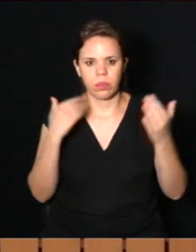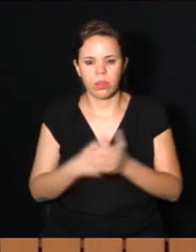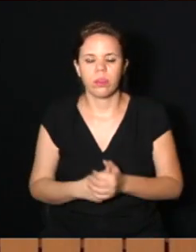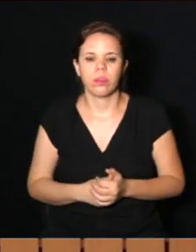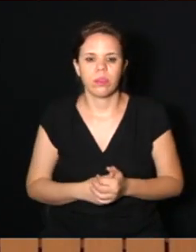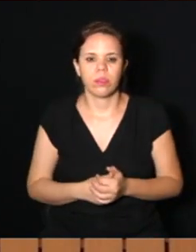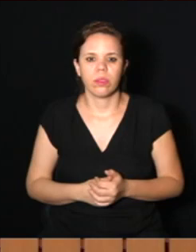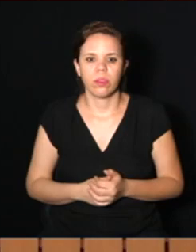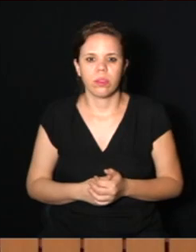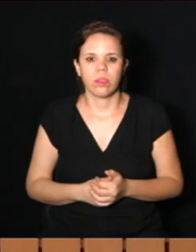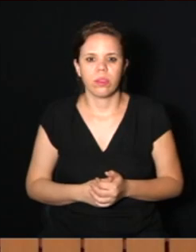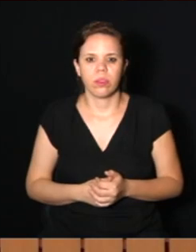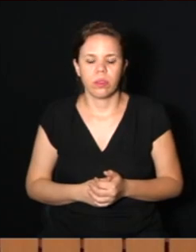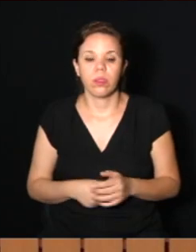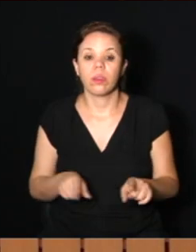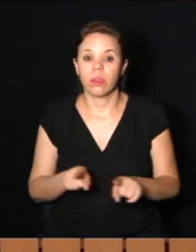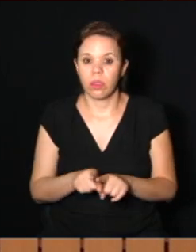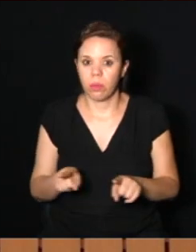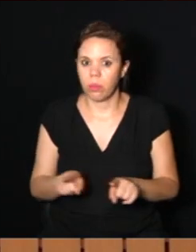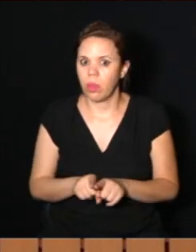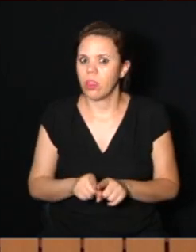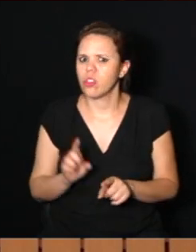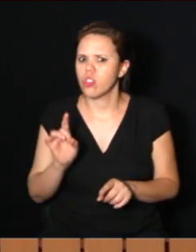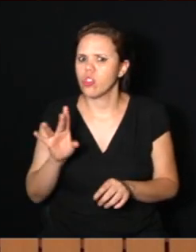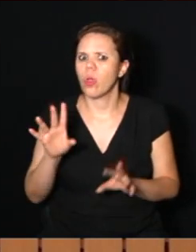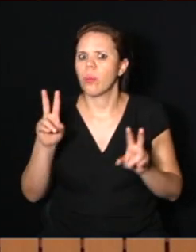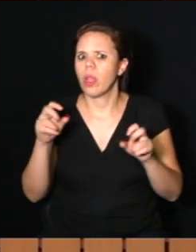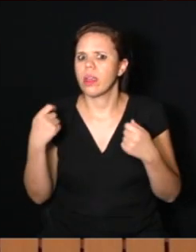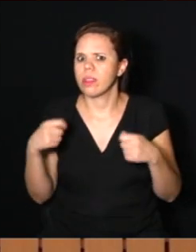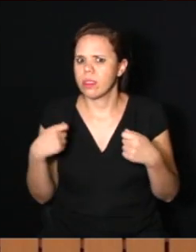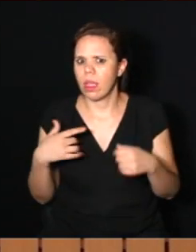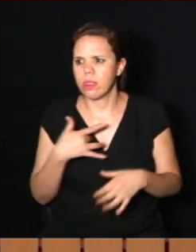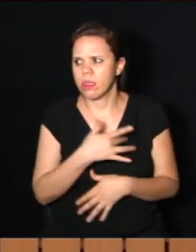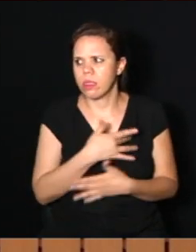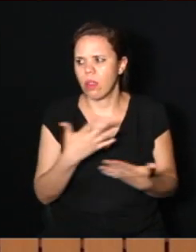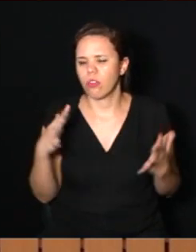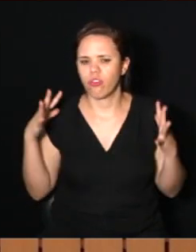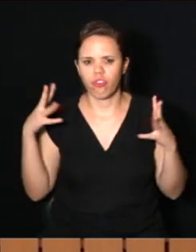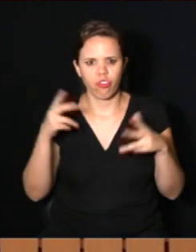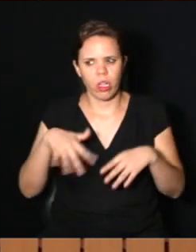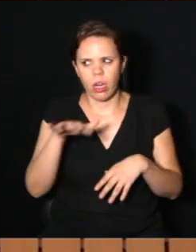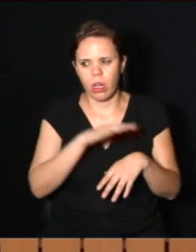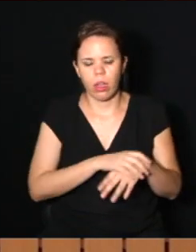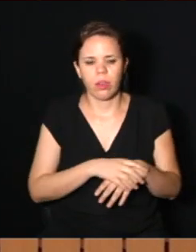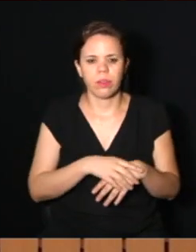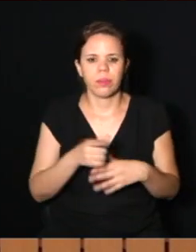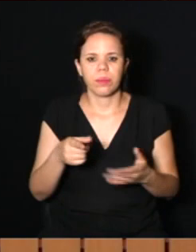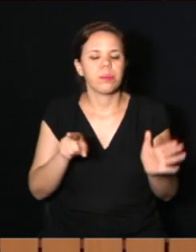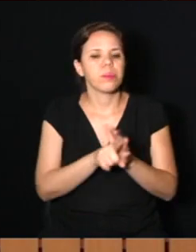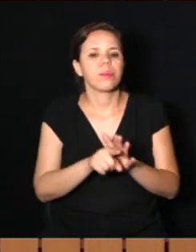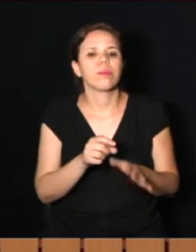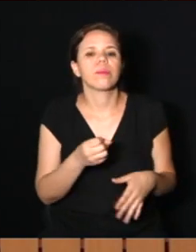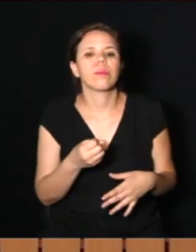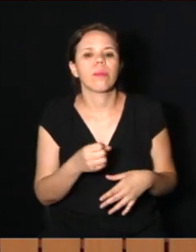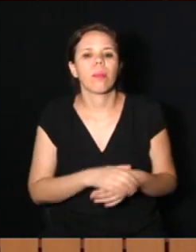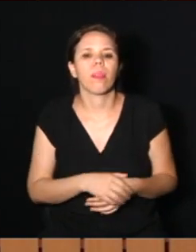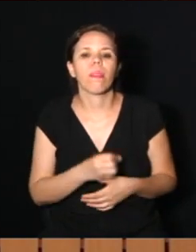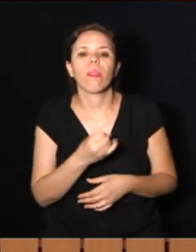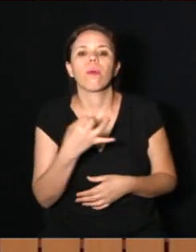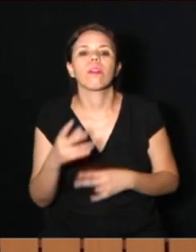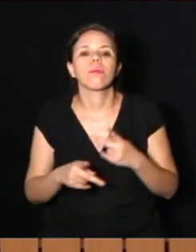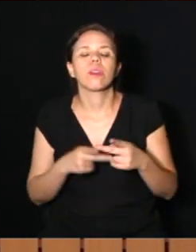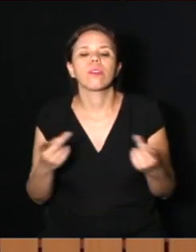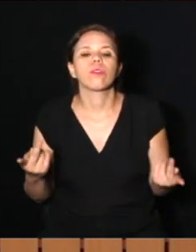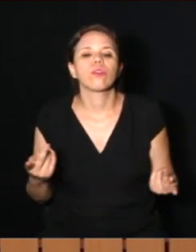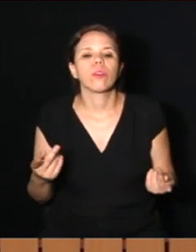gente leva em consideração também a magnitude da questão de saúde. Então, e aí o senhor traz a pergunta da parametrização. A gente tem